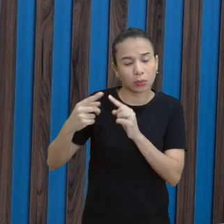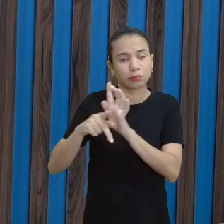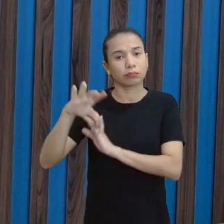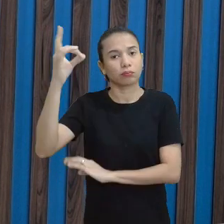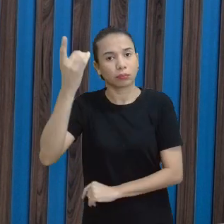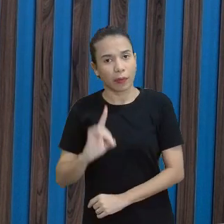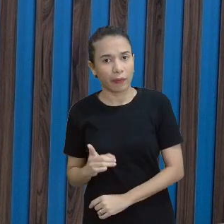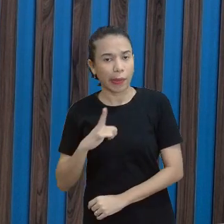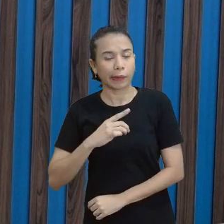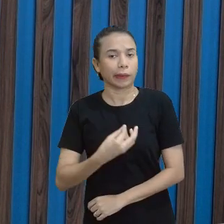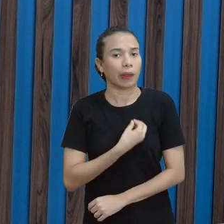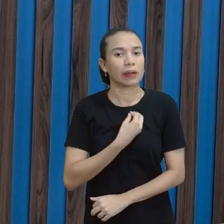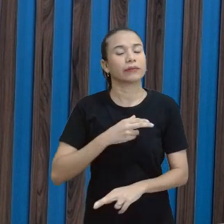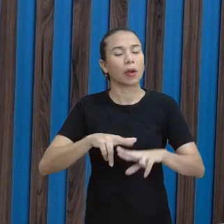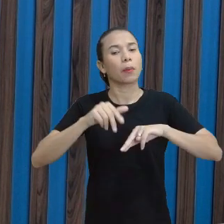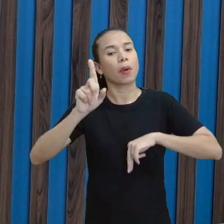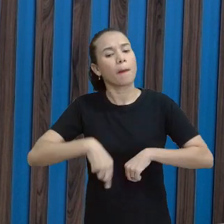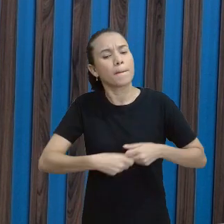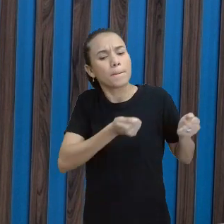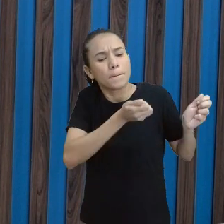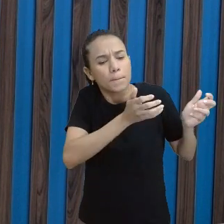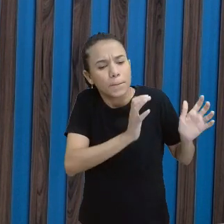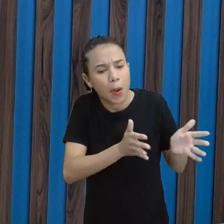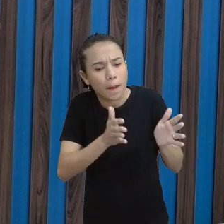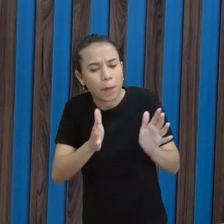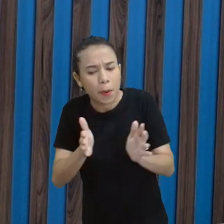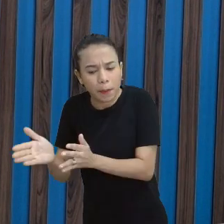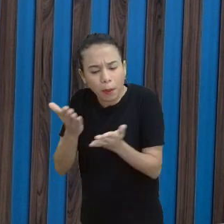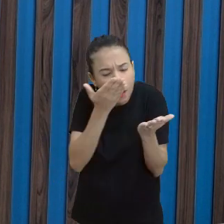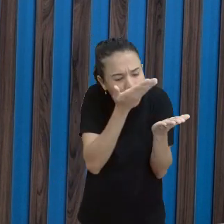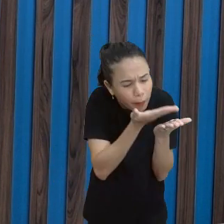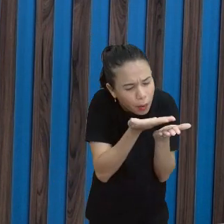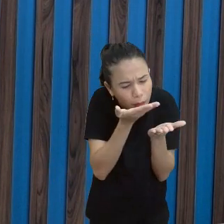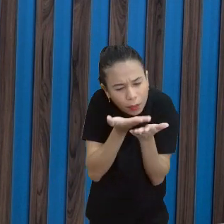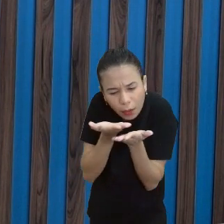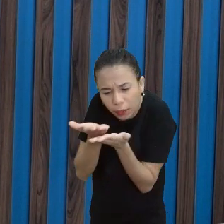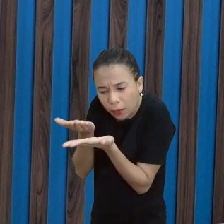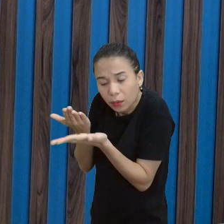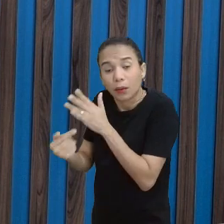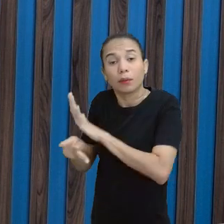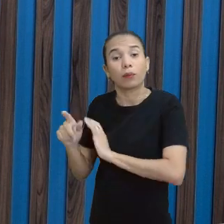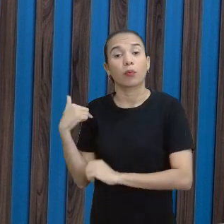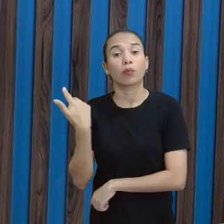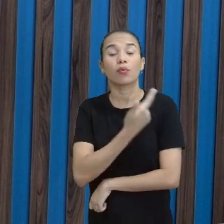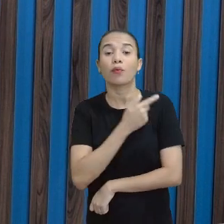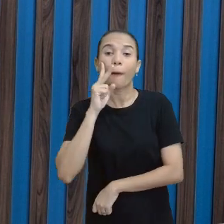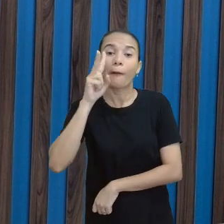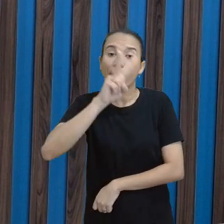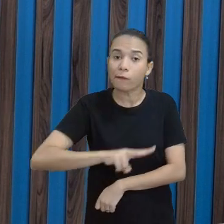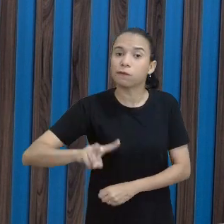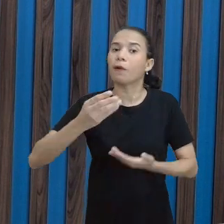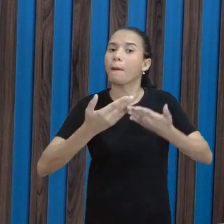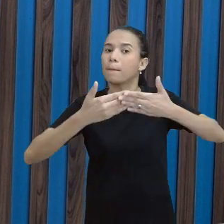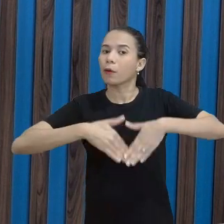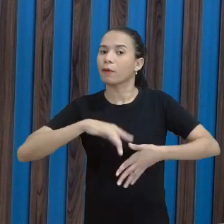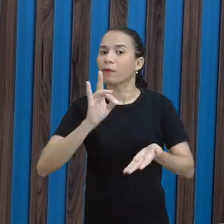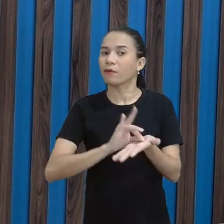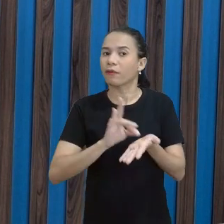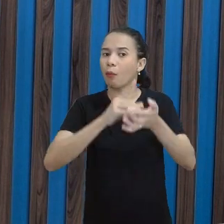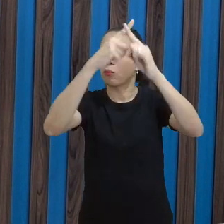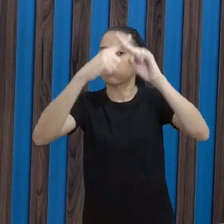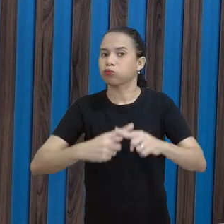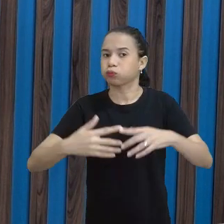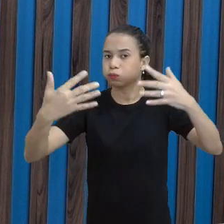Então, tem todo um processo ali, né, de estudos para poder fazer com que as provas elas sejam